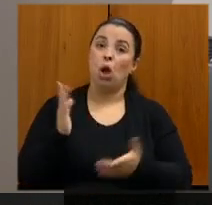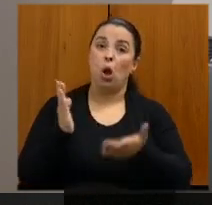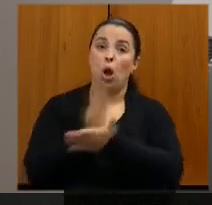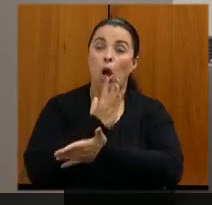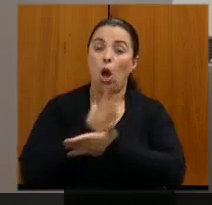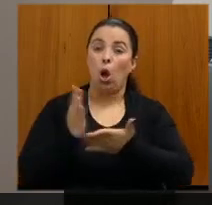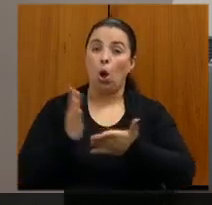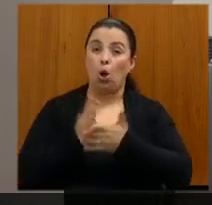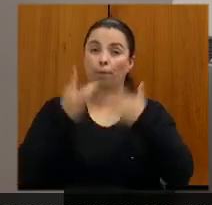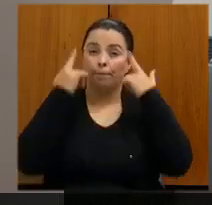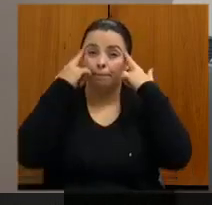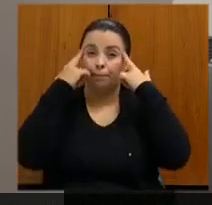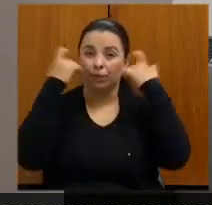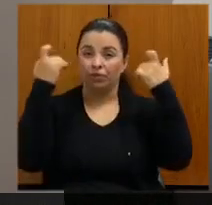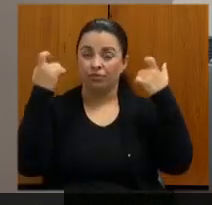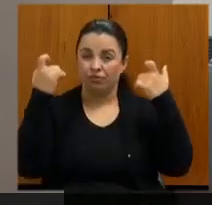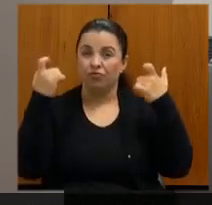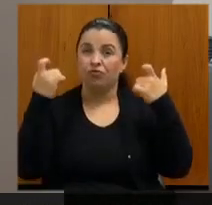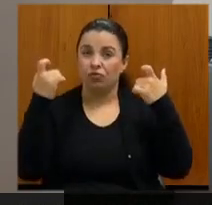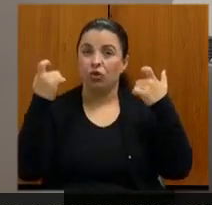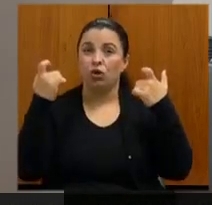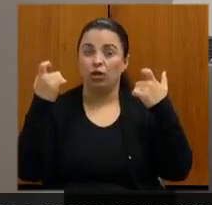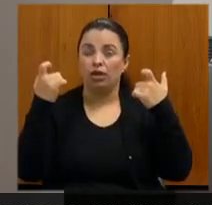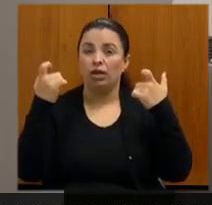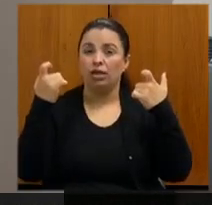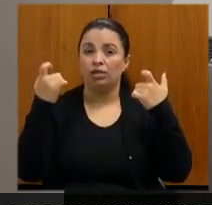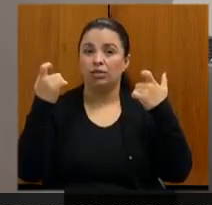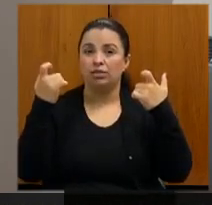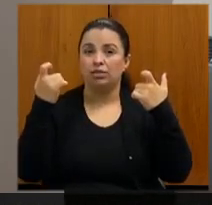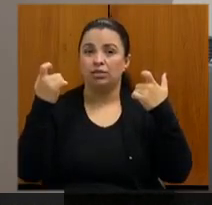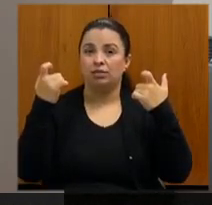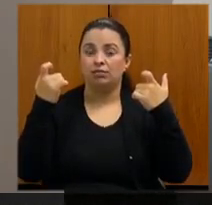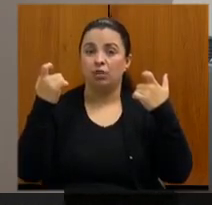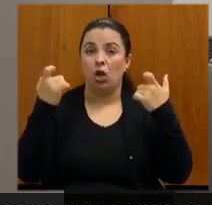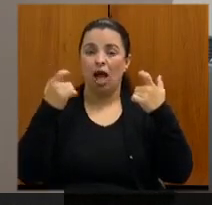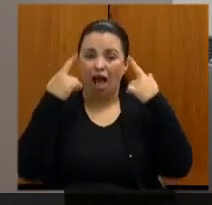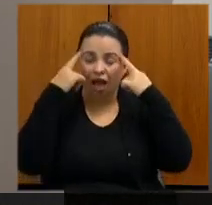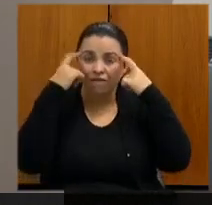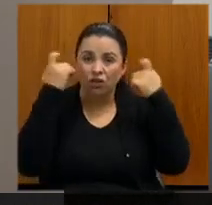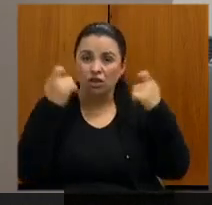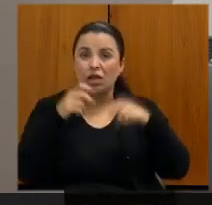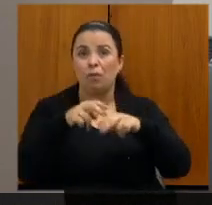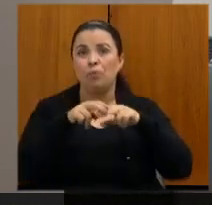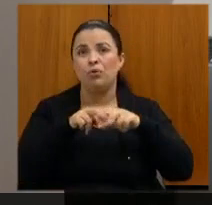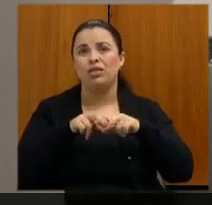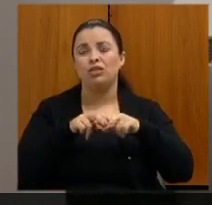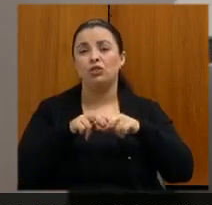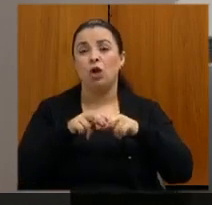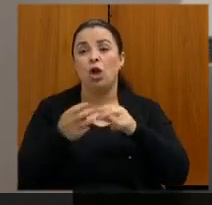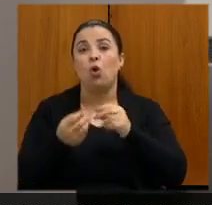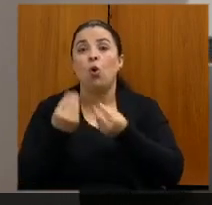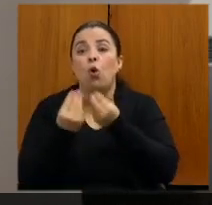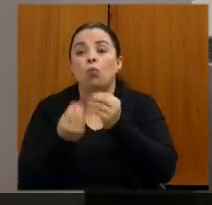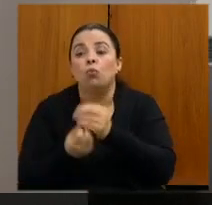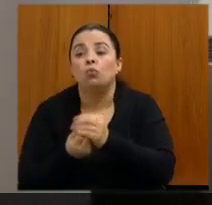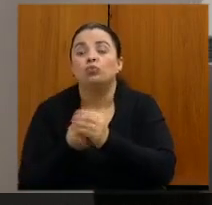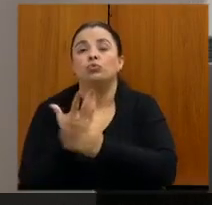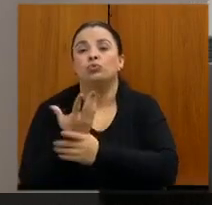violências cometidas de origem o vício tá na origem está na origem